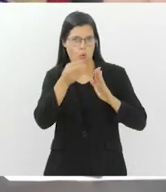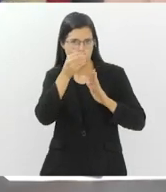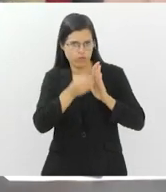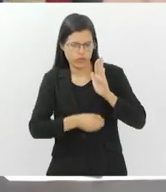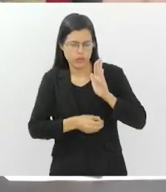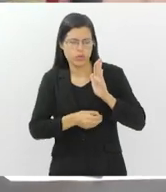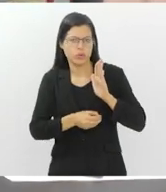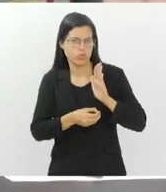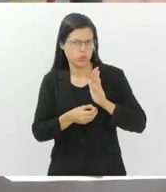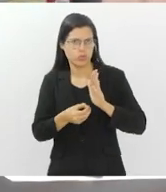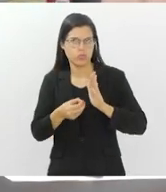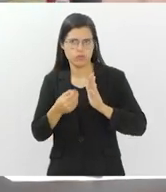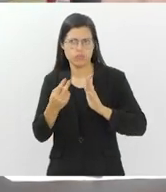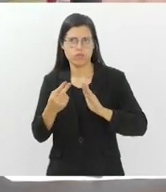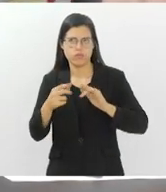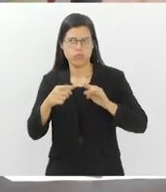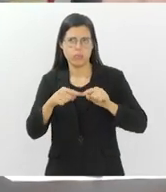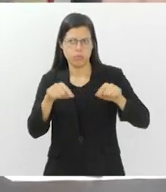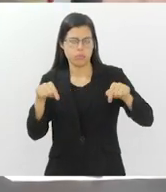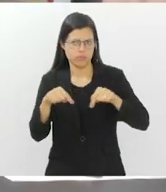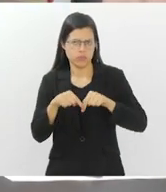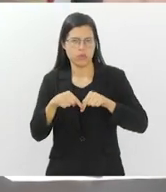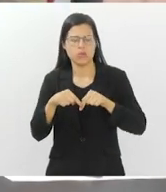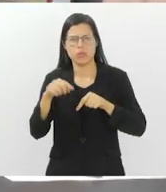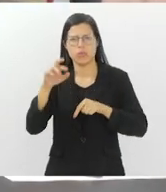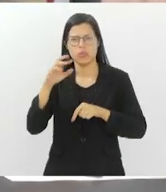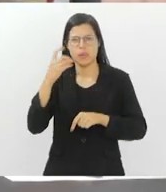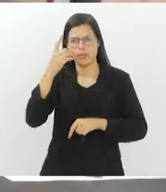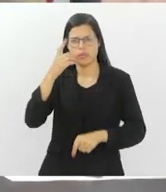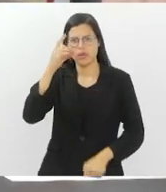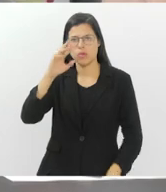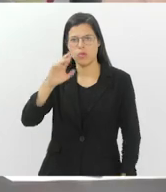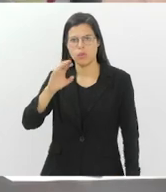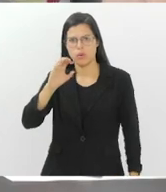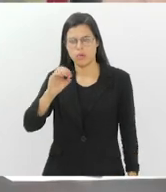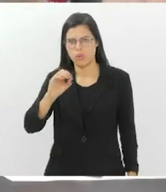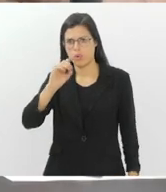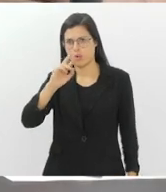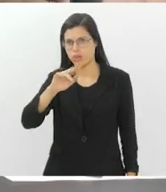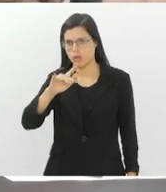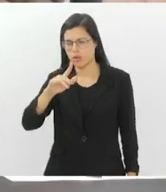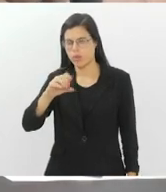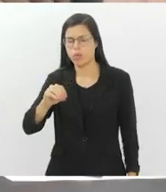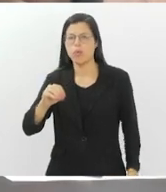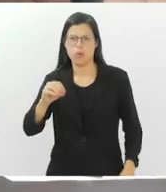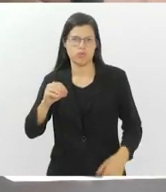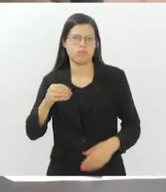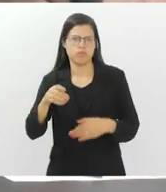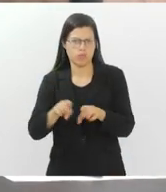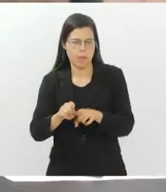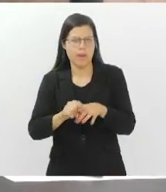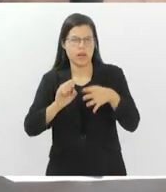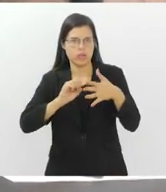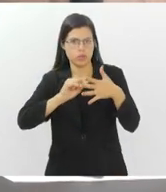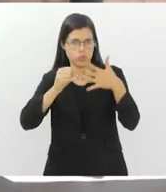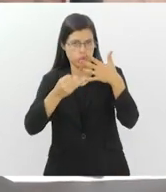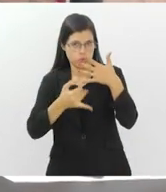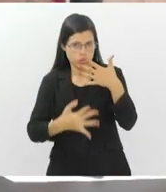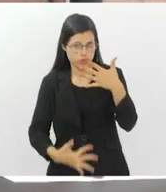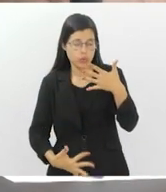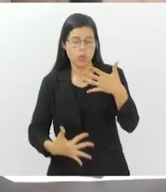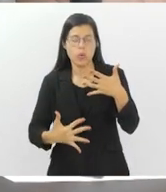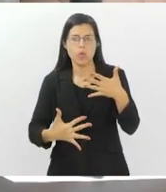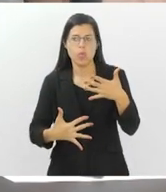pelo gabinete do deputado Rodrigo Amorim, que também justificou sua ausência neste dia, a esta comissão, sendo o primeiro ofício